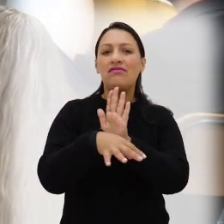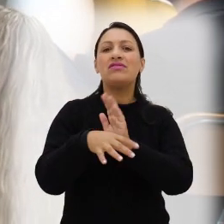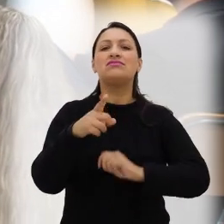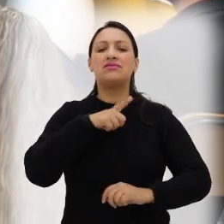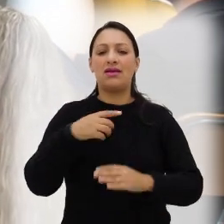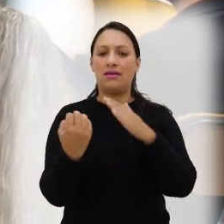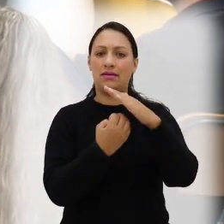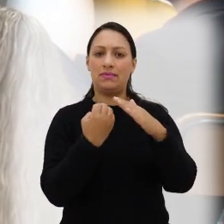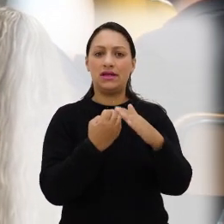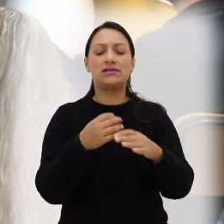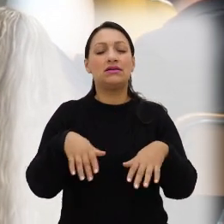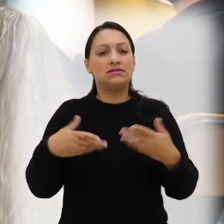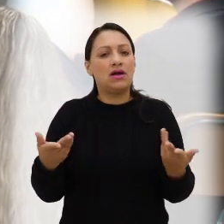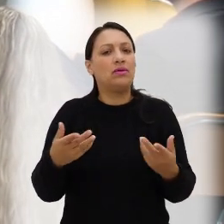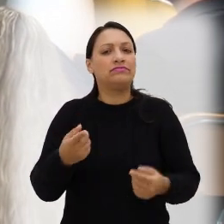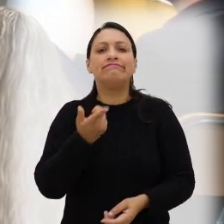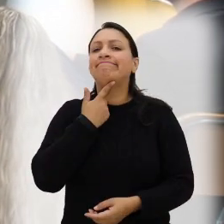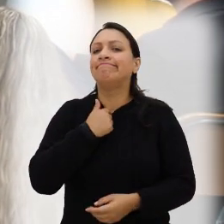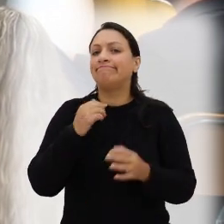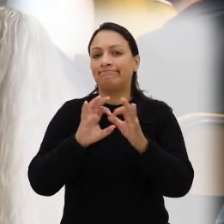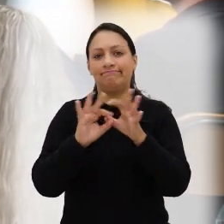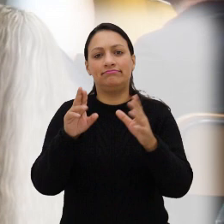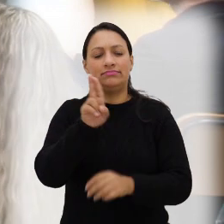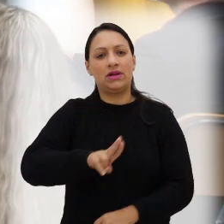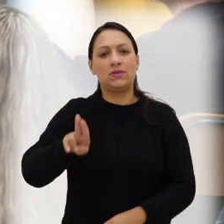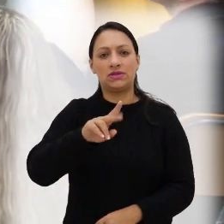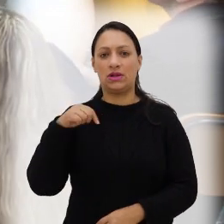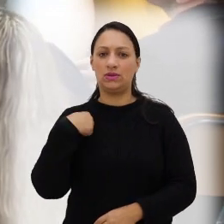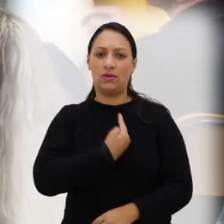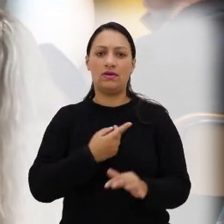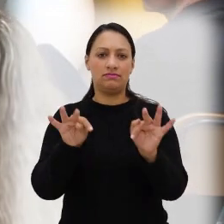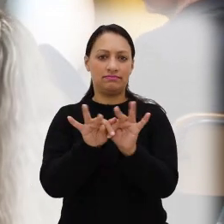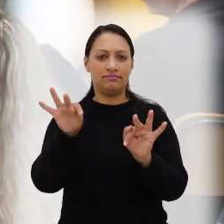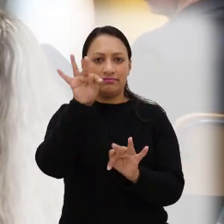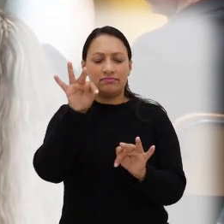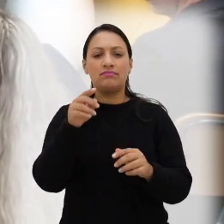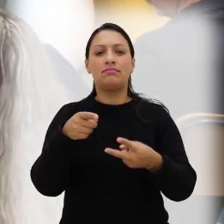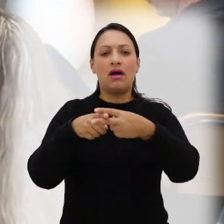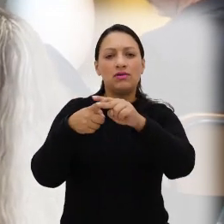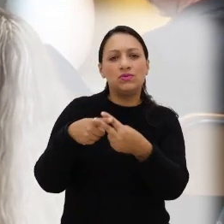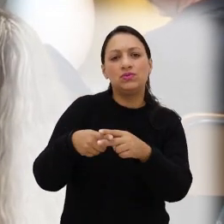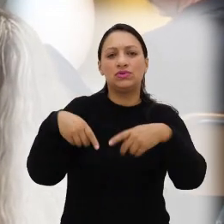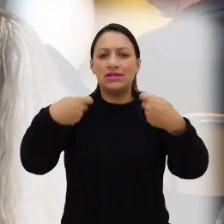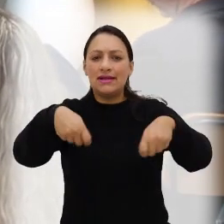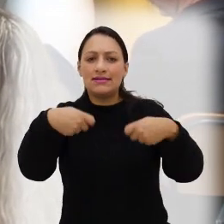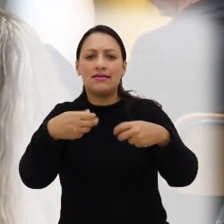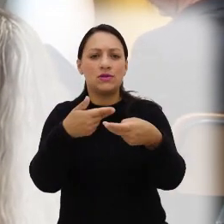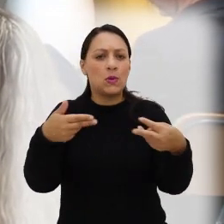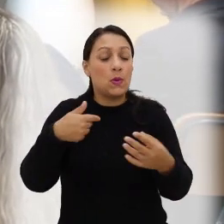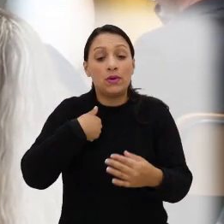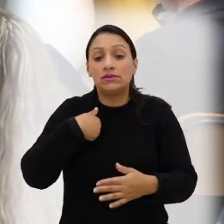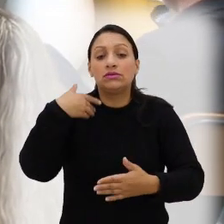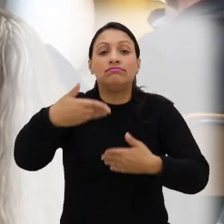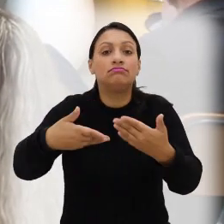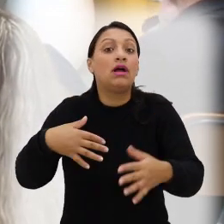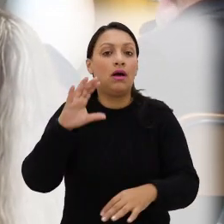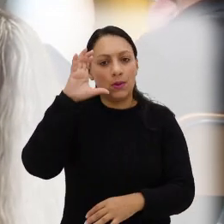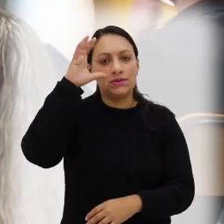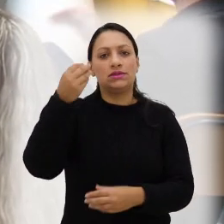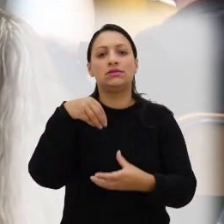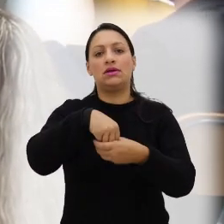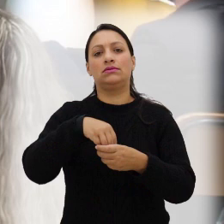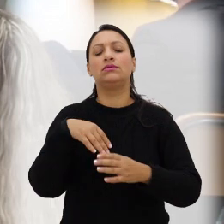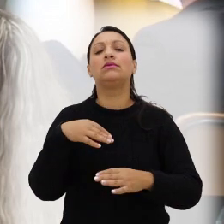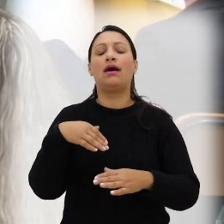para usar. A gente, né, do Fevale Tech Park, para esses ajustes, para essas necessidades que forem surgindo dentro da